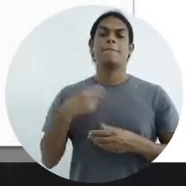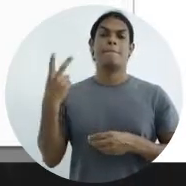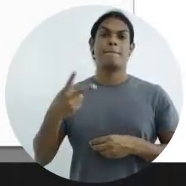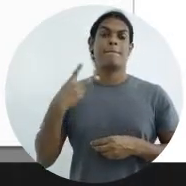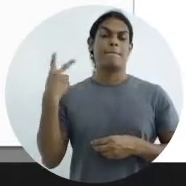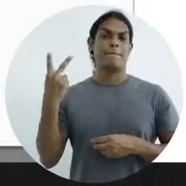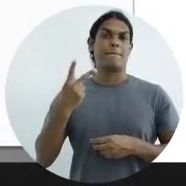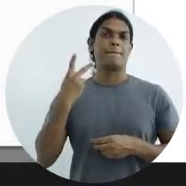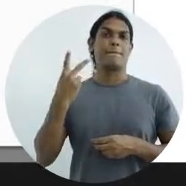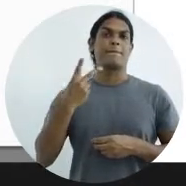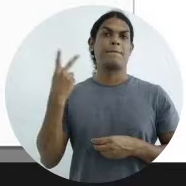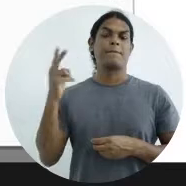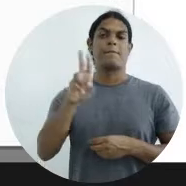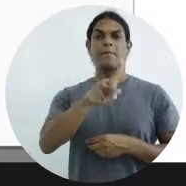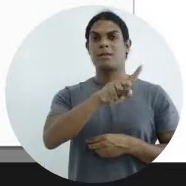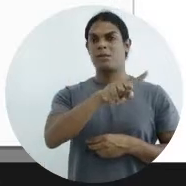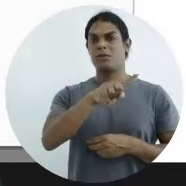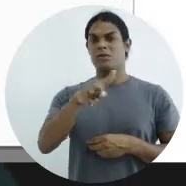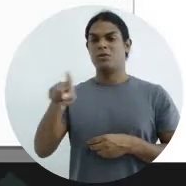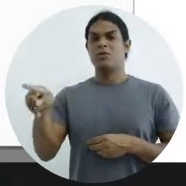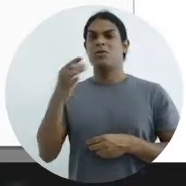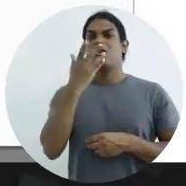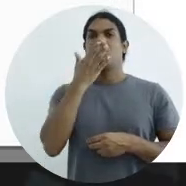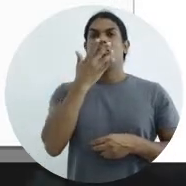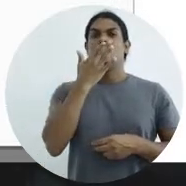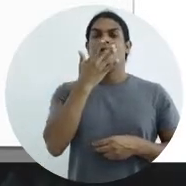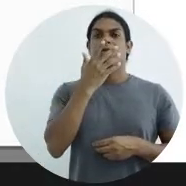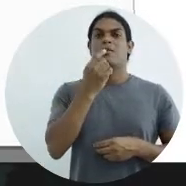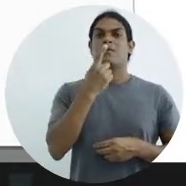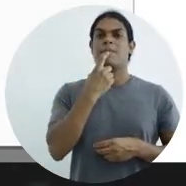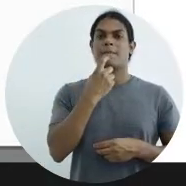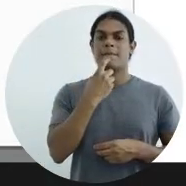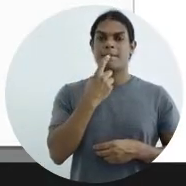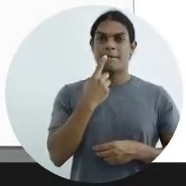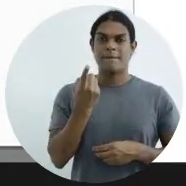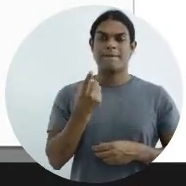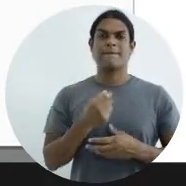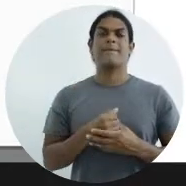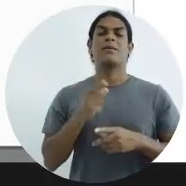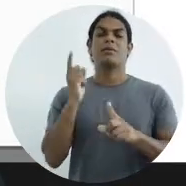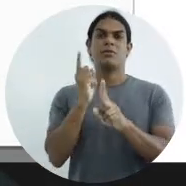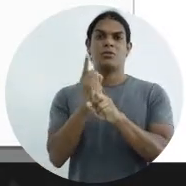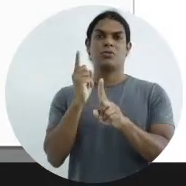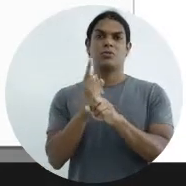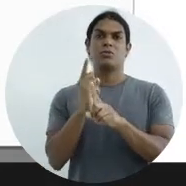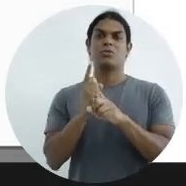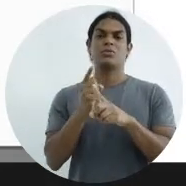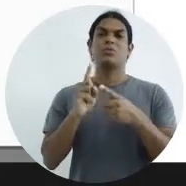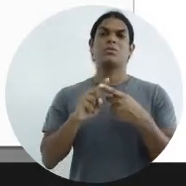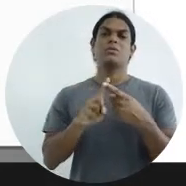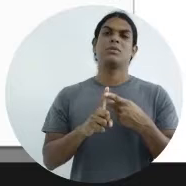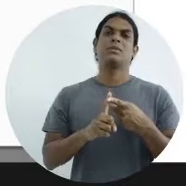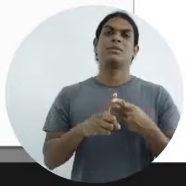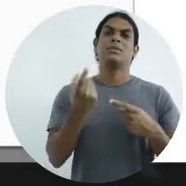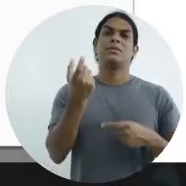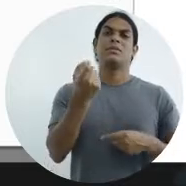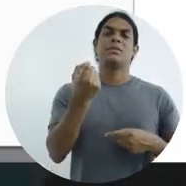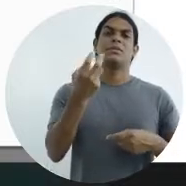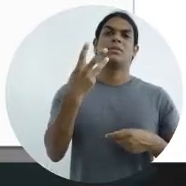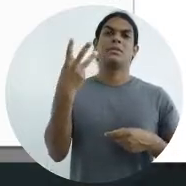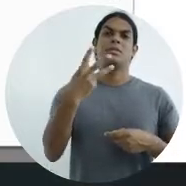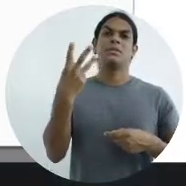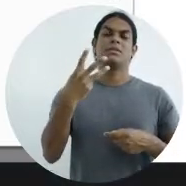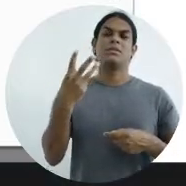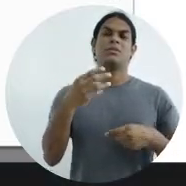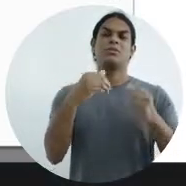certo? Então está sublinhado aí em vermelho e ele recuperou isso. E na linha 3 do código, você